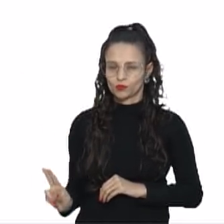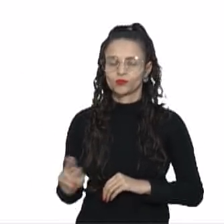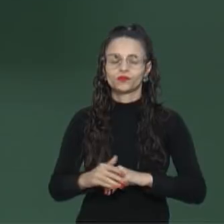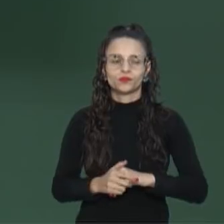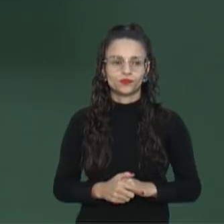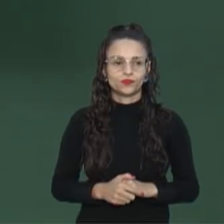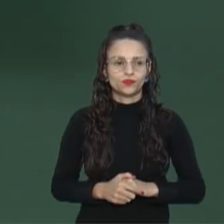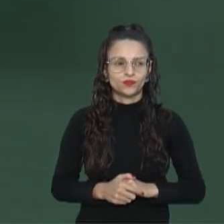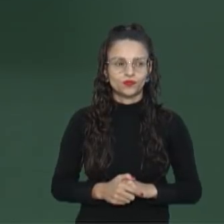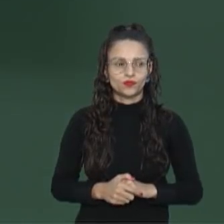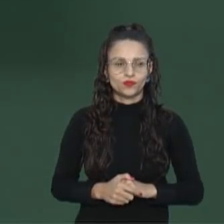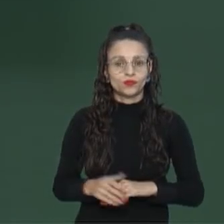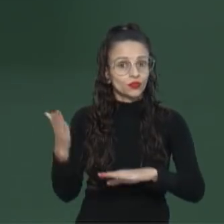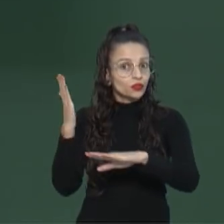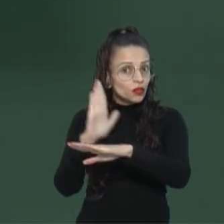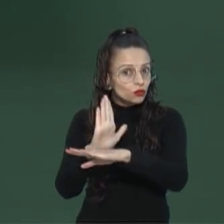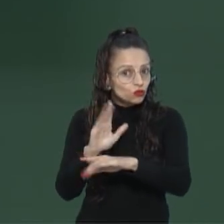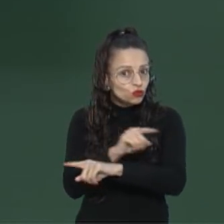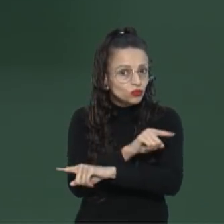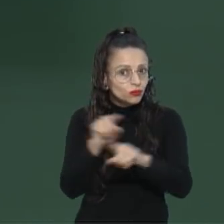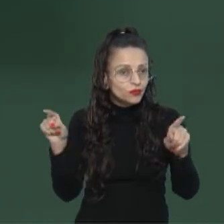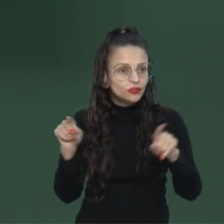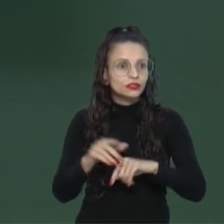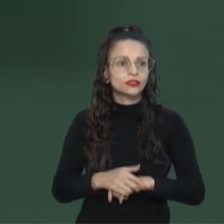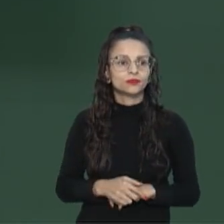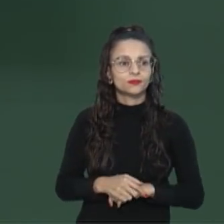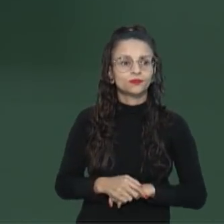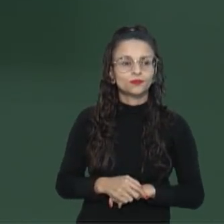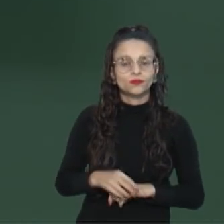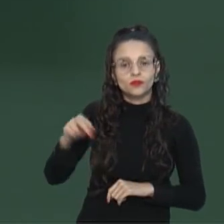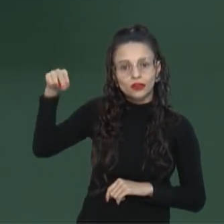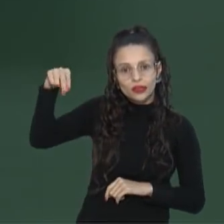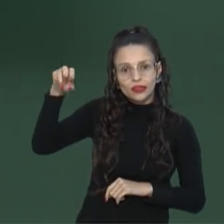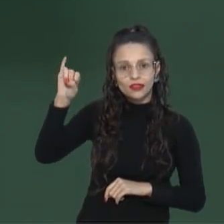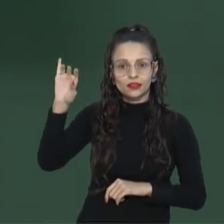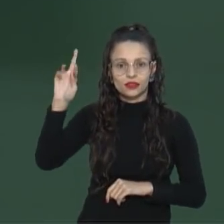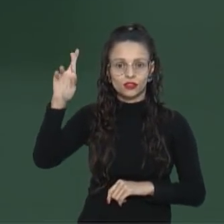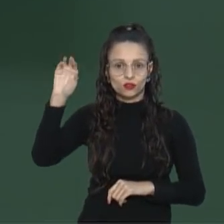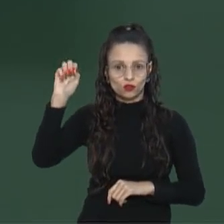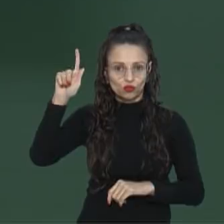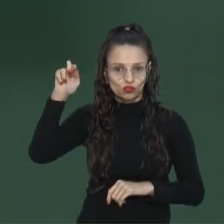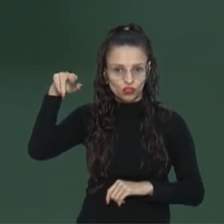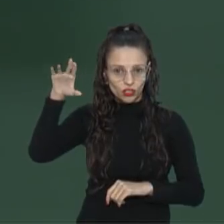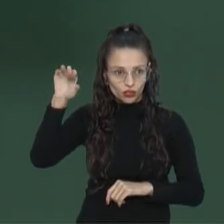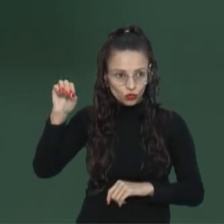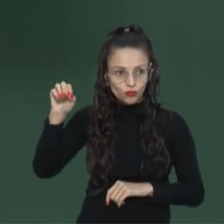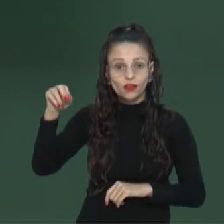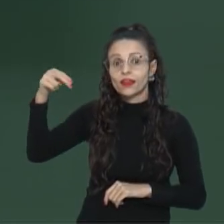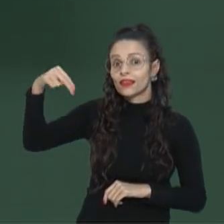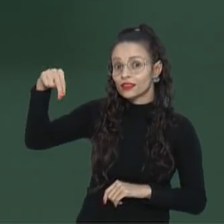MgO. Ajuda para vocês. Qual ajuda? Nitrogênio,